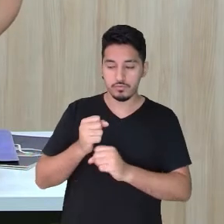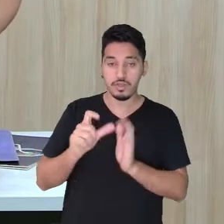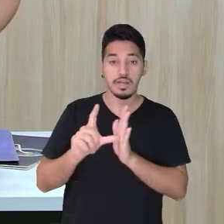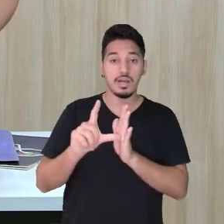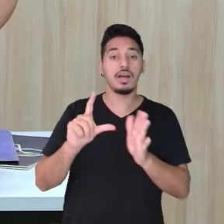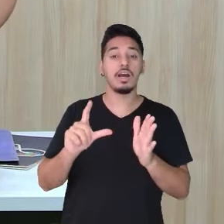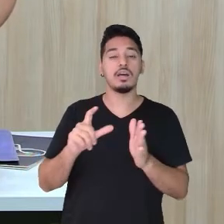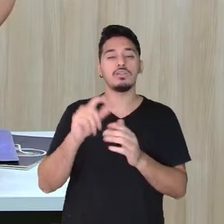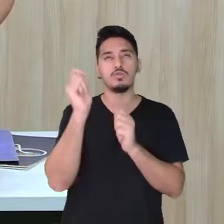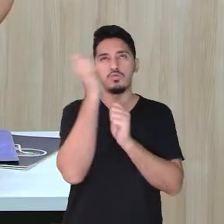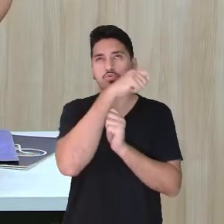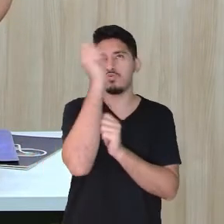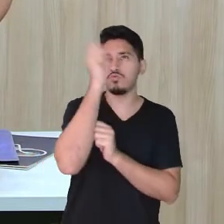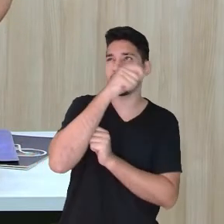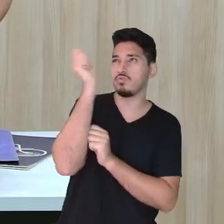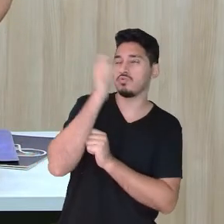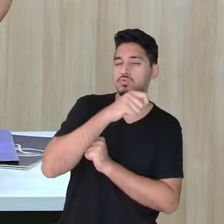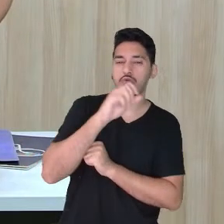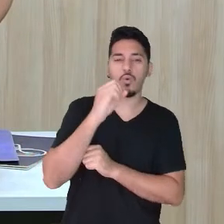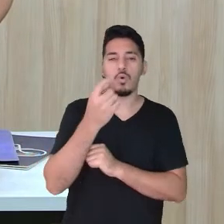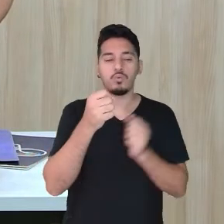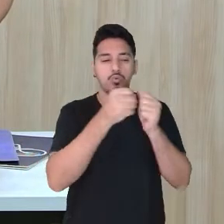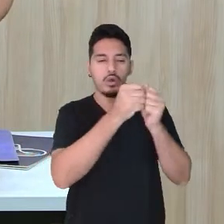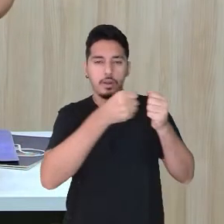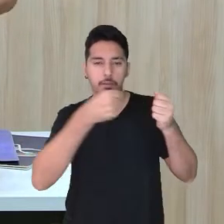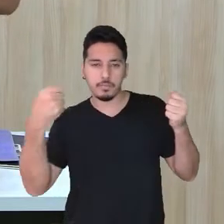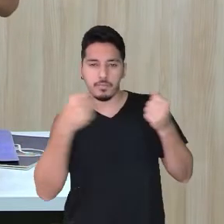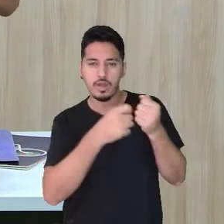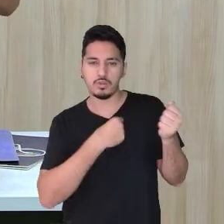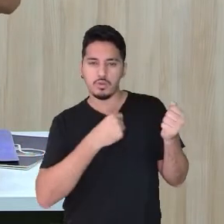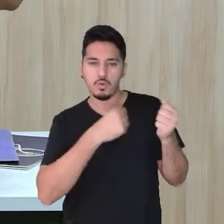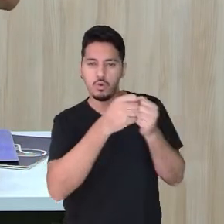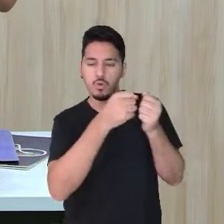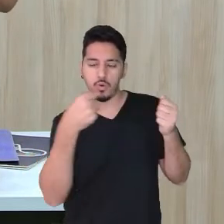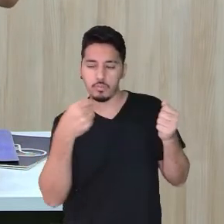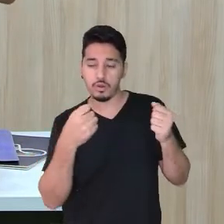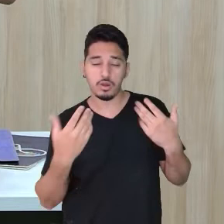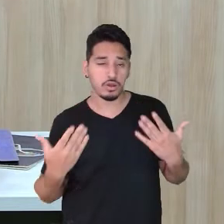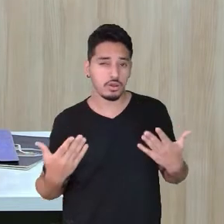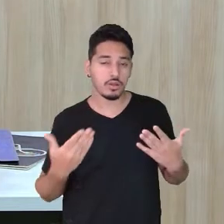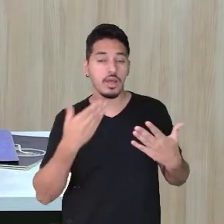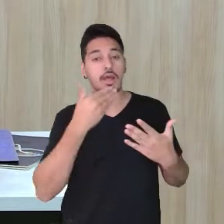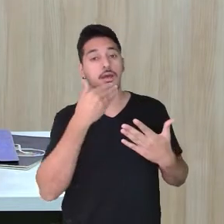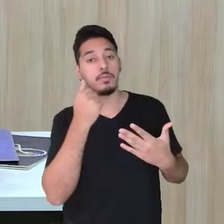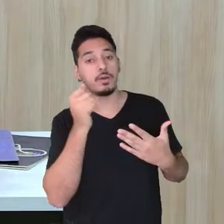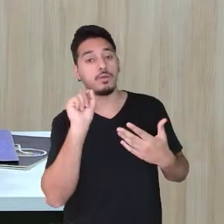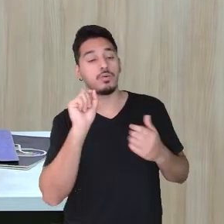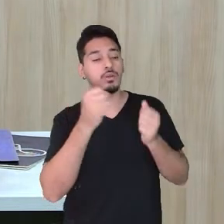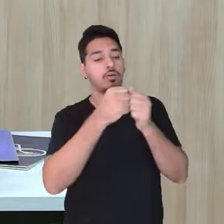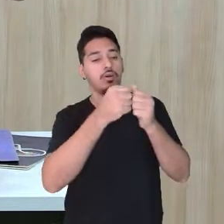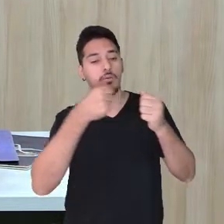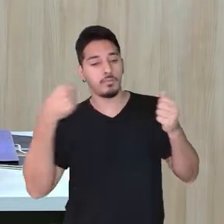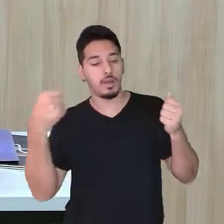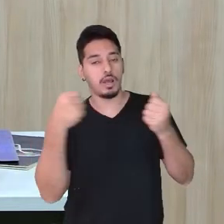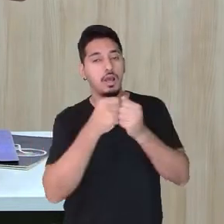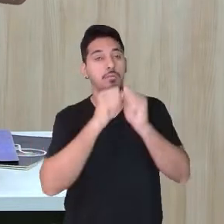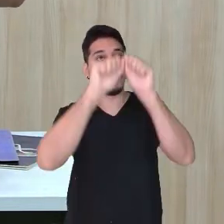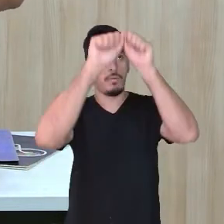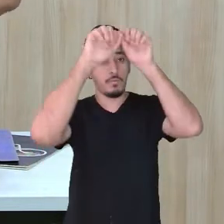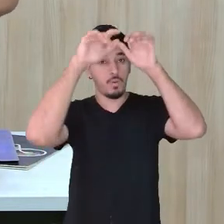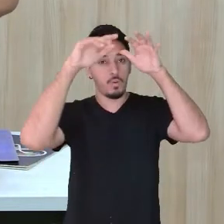limpar a poeira de um armário? Não. Então, é melhor limpar o armário primeiro para a poeira cair